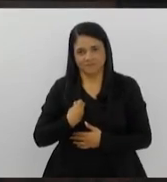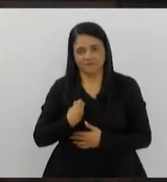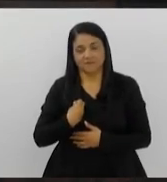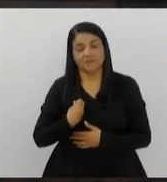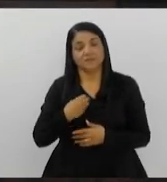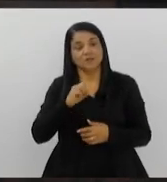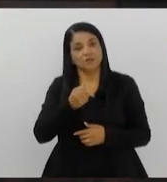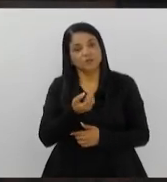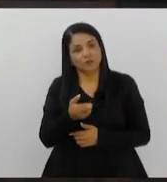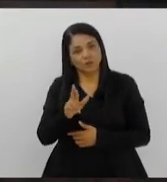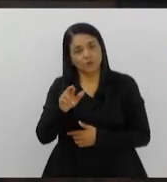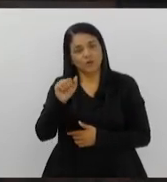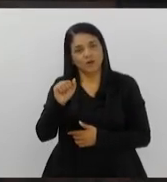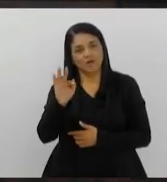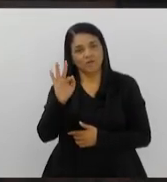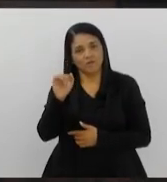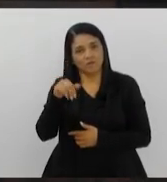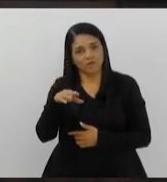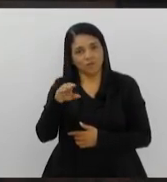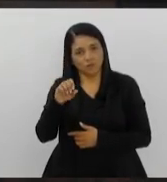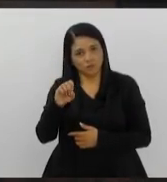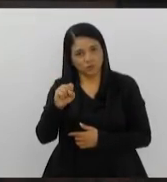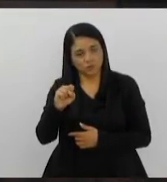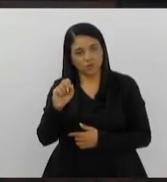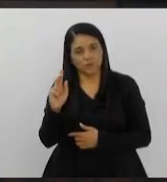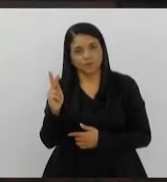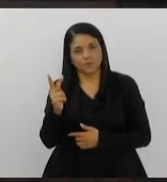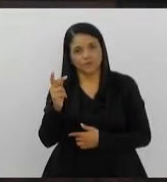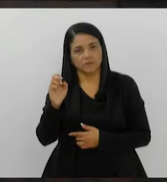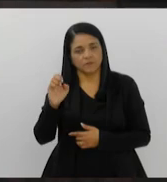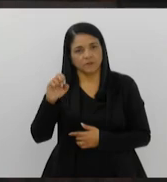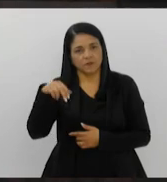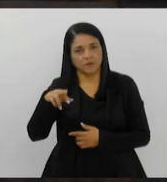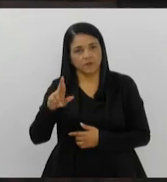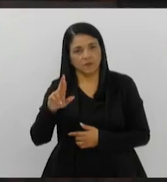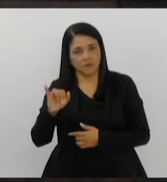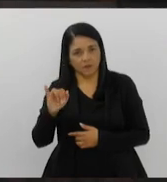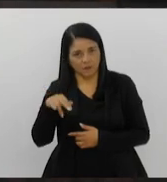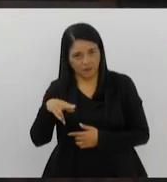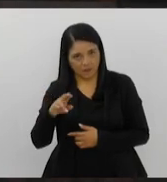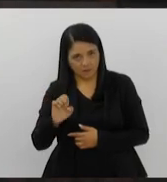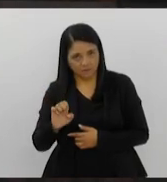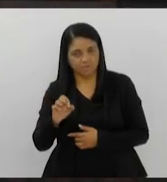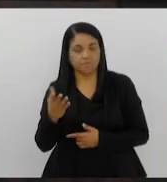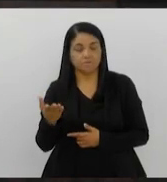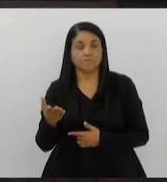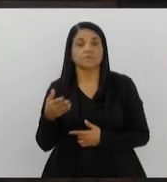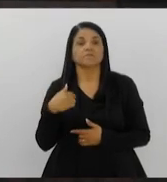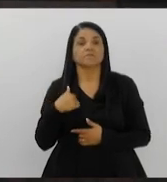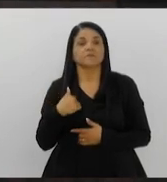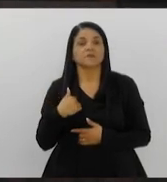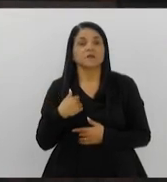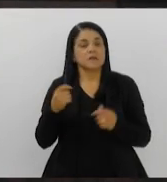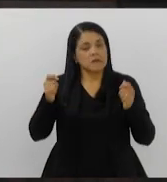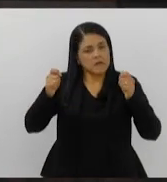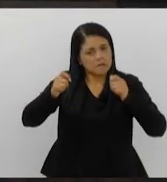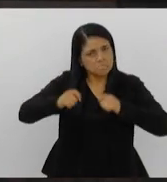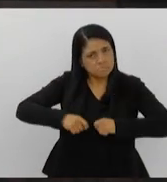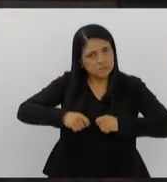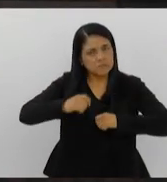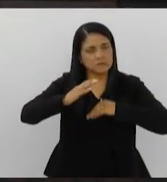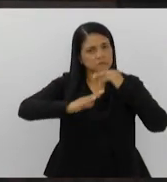Dr Afonso Dr Afonso Henrique des eu chamo de Dr Afonso eh além da sua